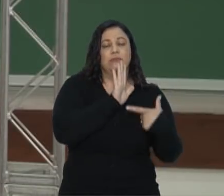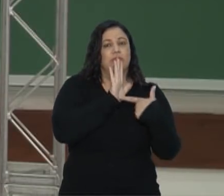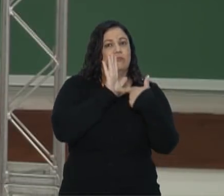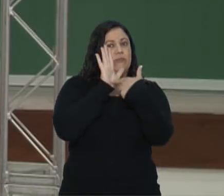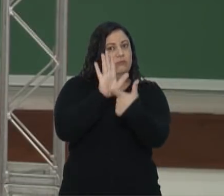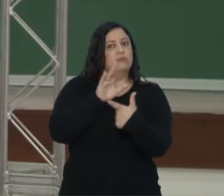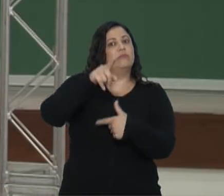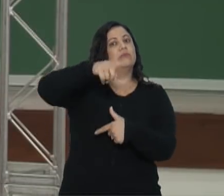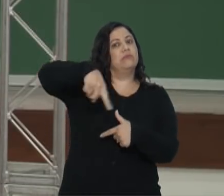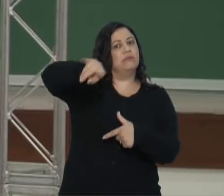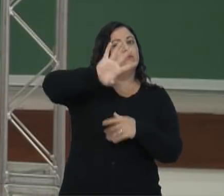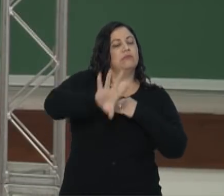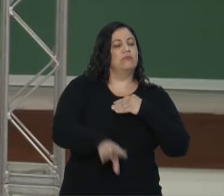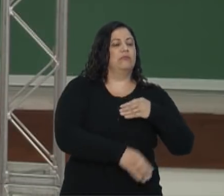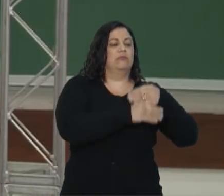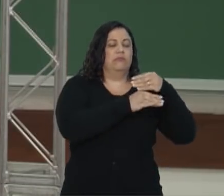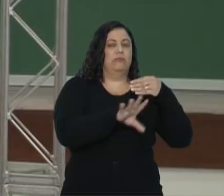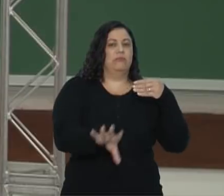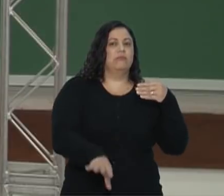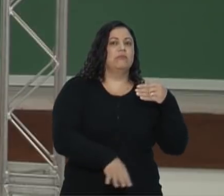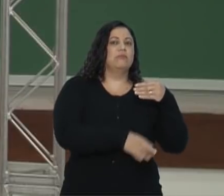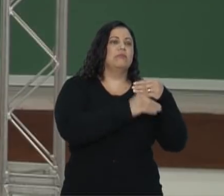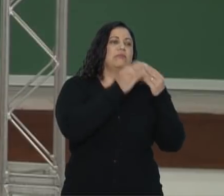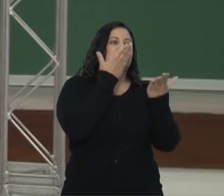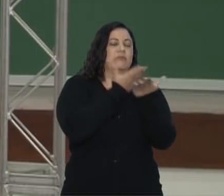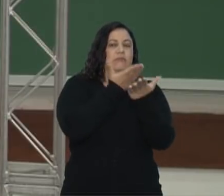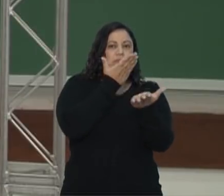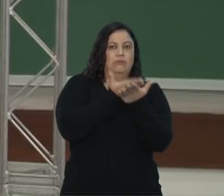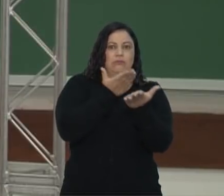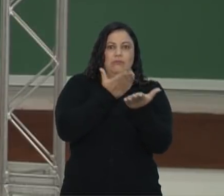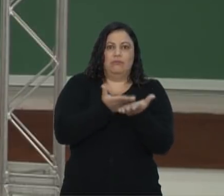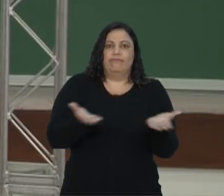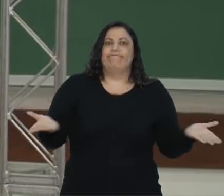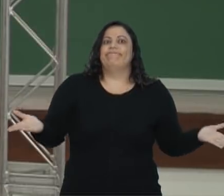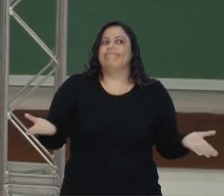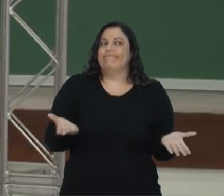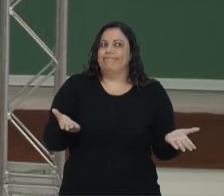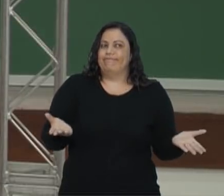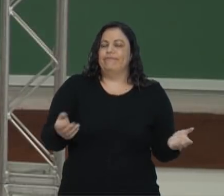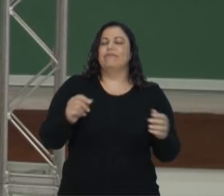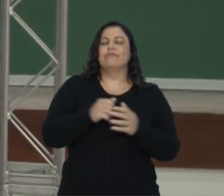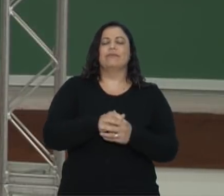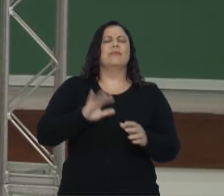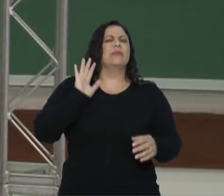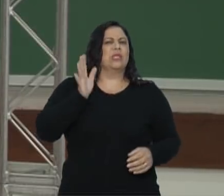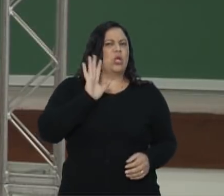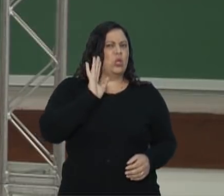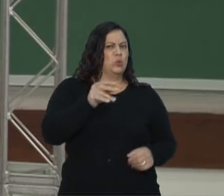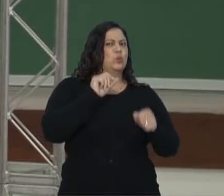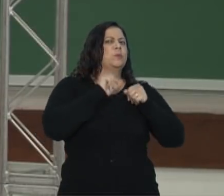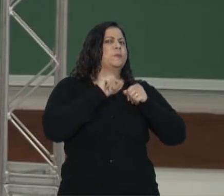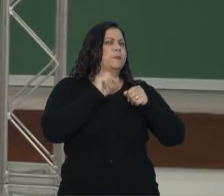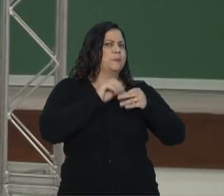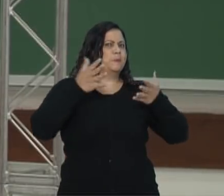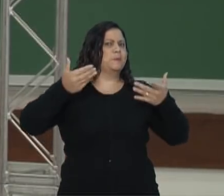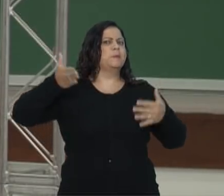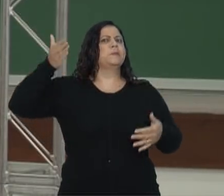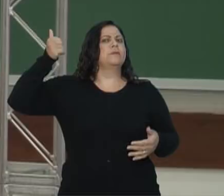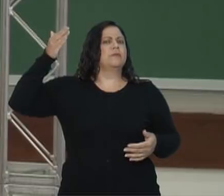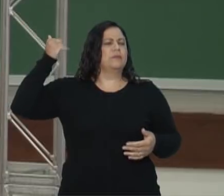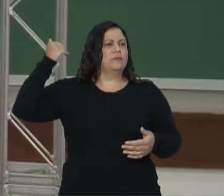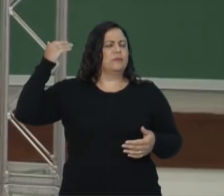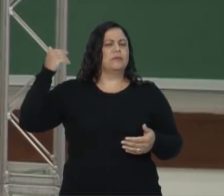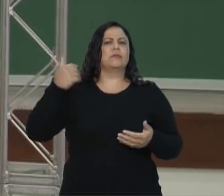para complementar, para enriquecer a nossa aula. Nós já fizemos essa atividade prática quando nós